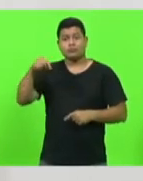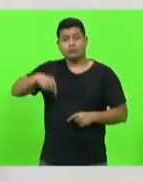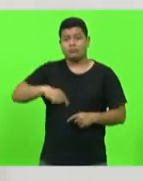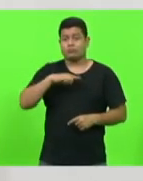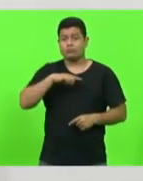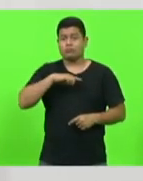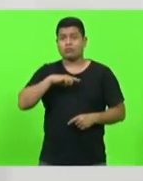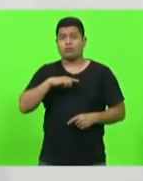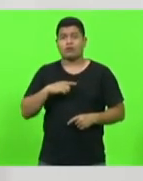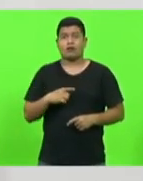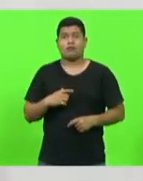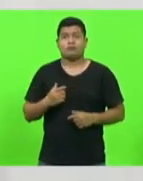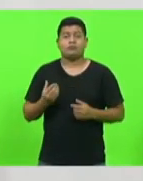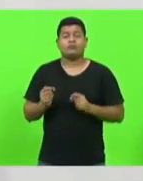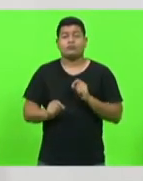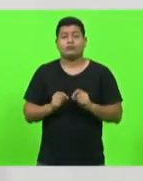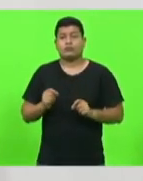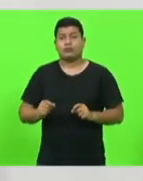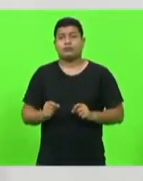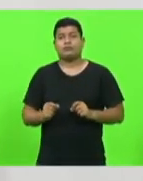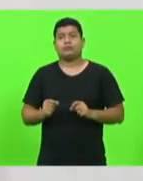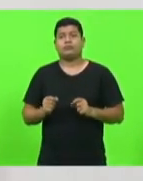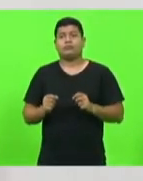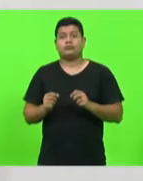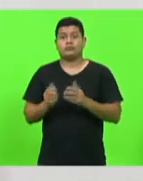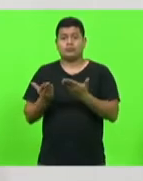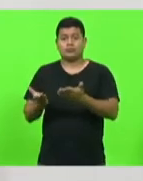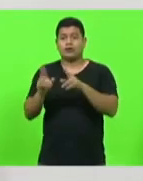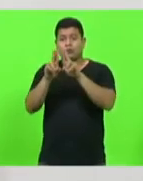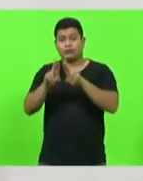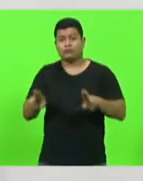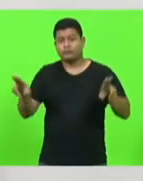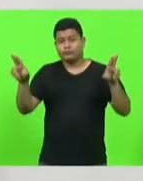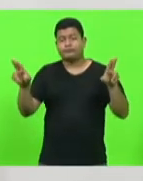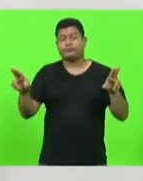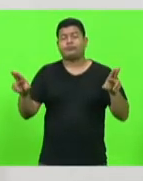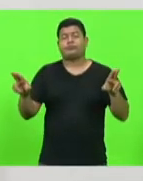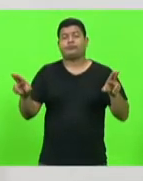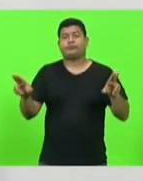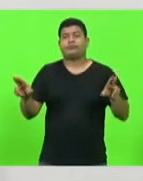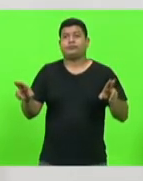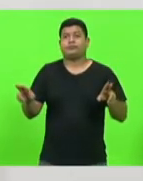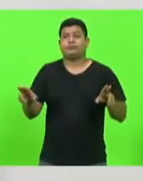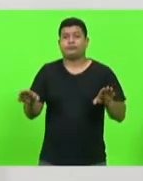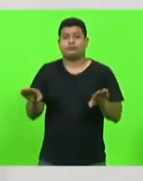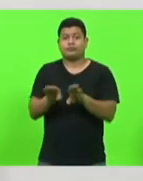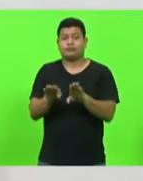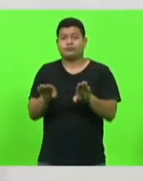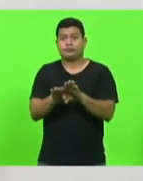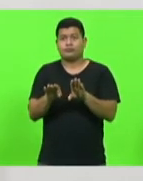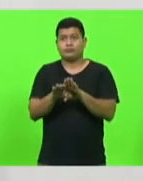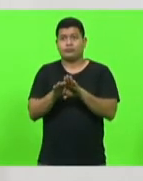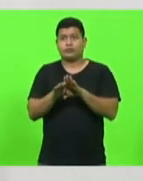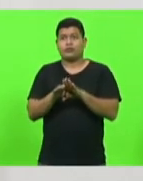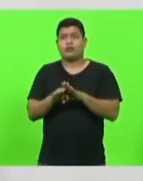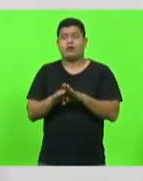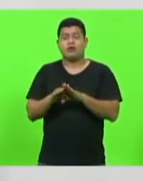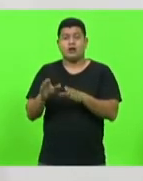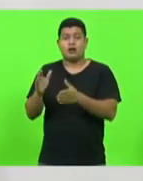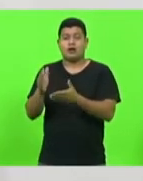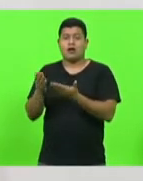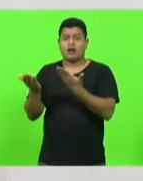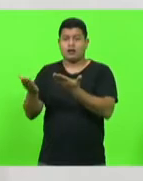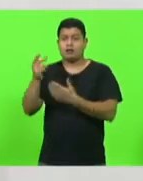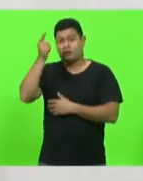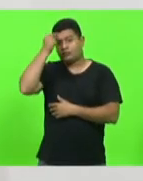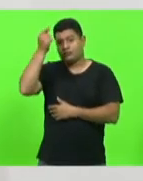a presença da Universidade do Estado de Santa Catarina e da Universidade Federal da Fronteira Sul,